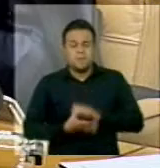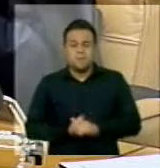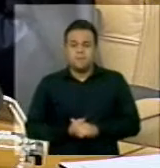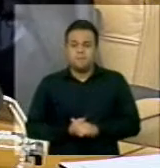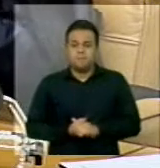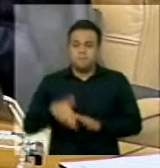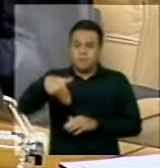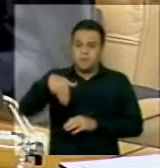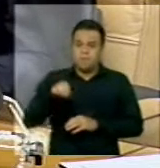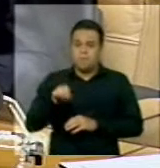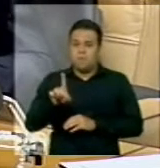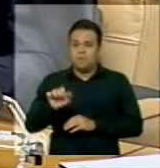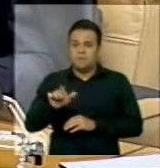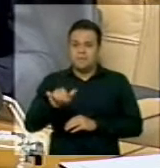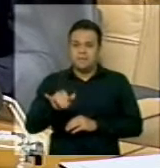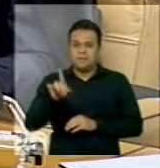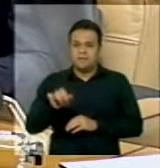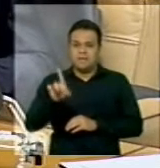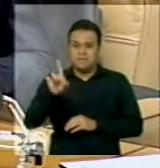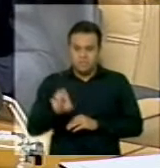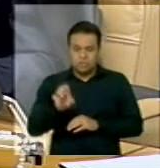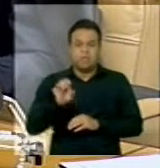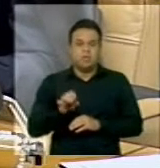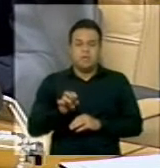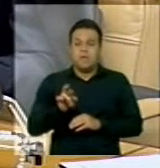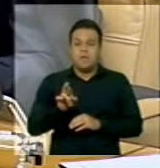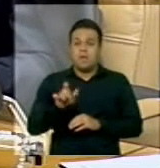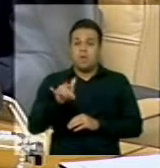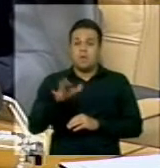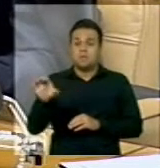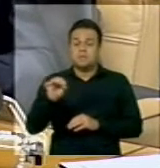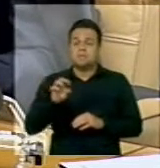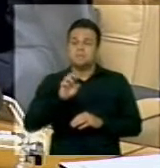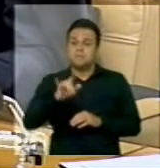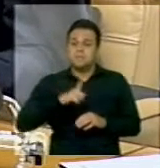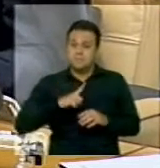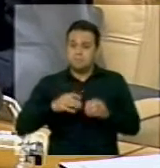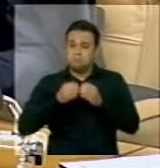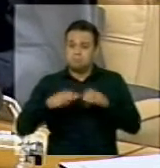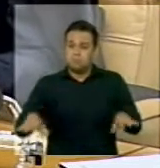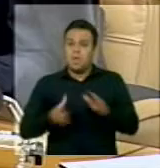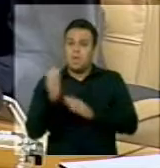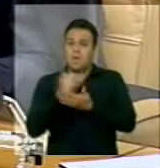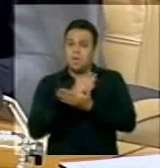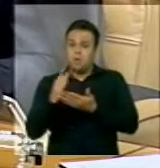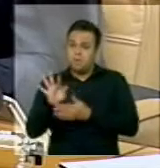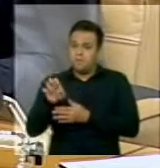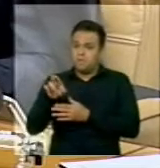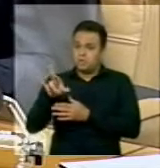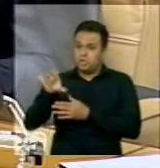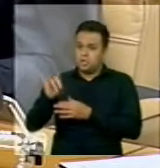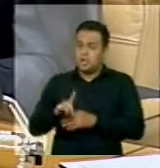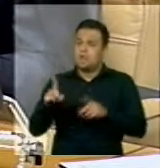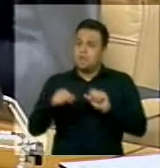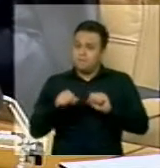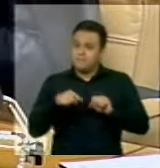modalidade, dessa modalidade de regularização diante da insuficiência de funcionários para a realização da